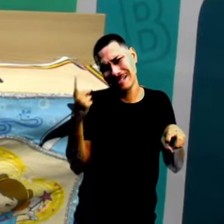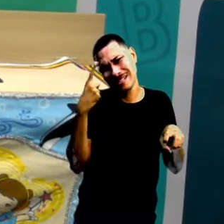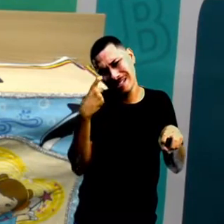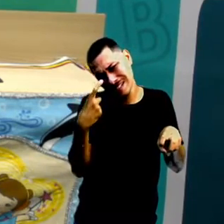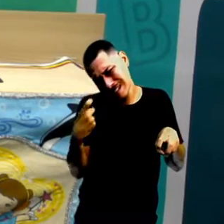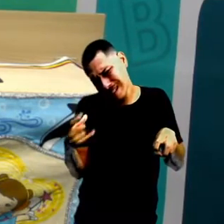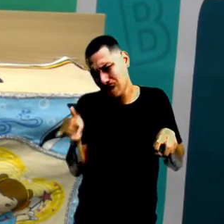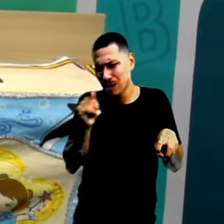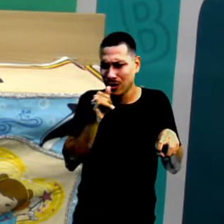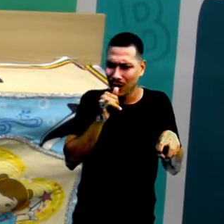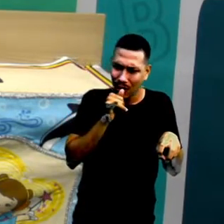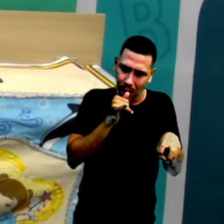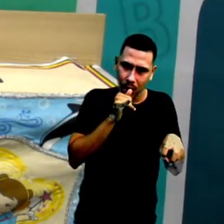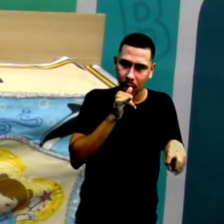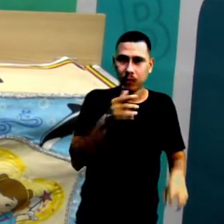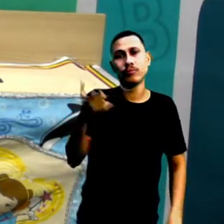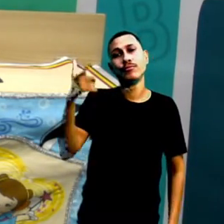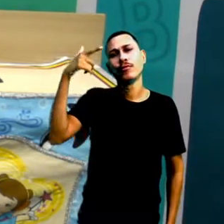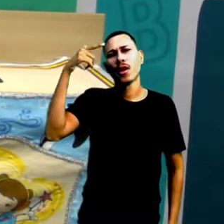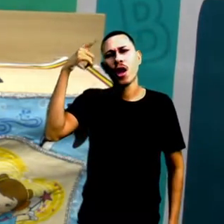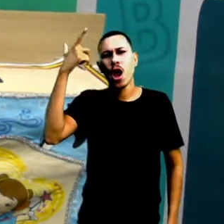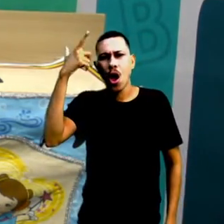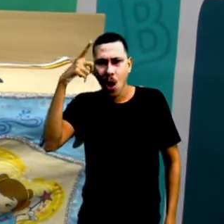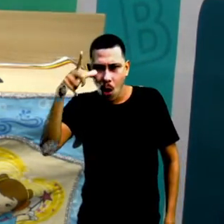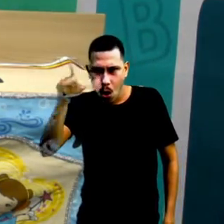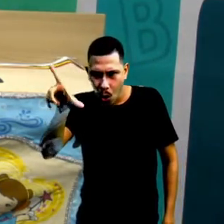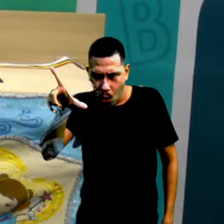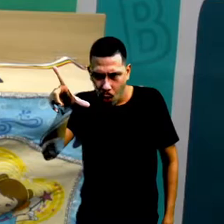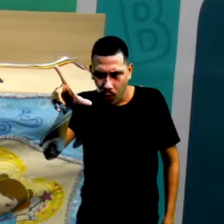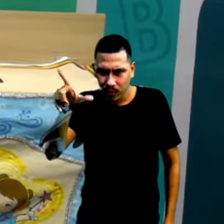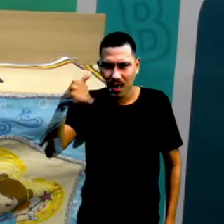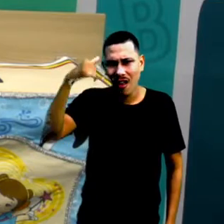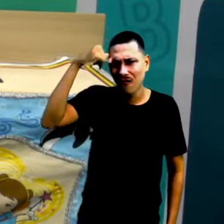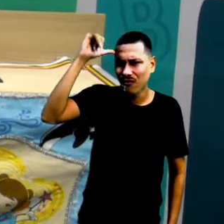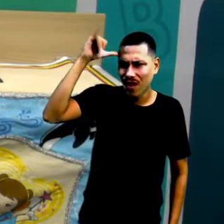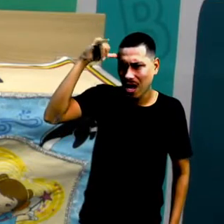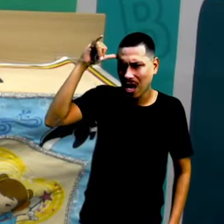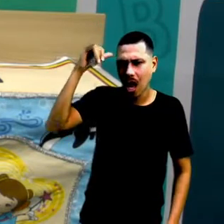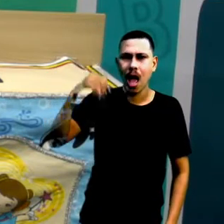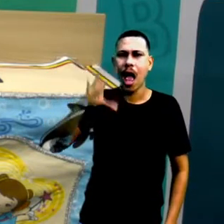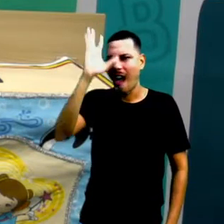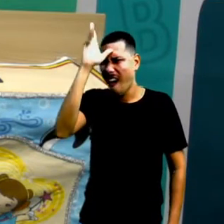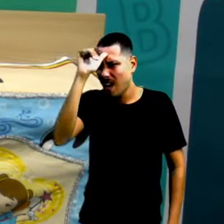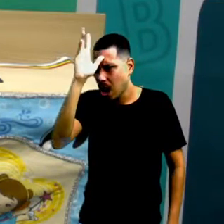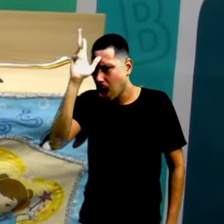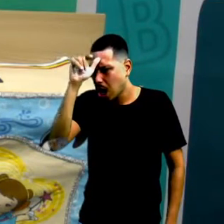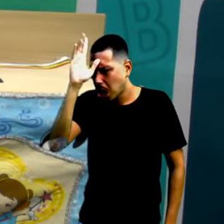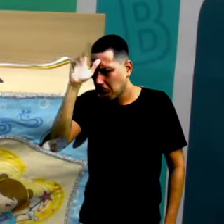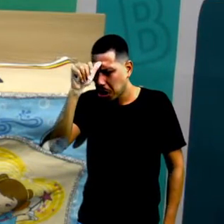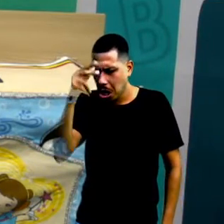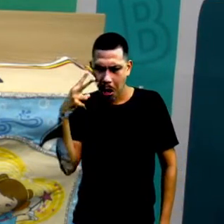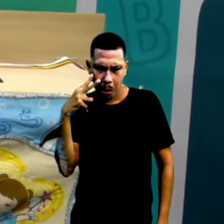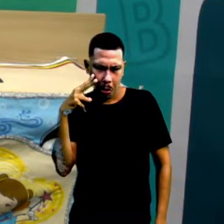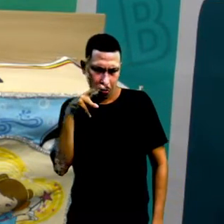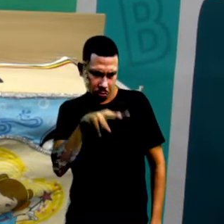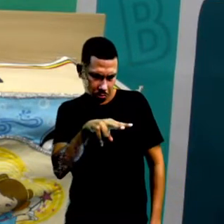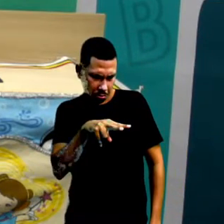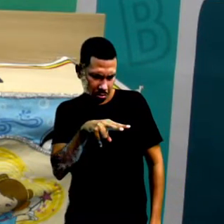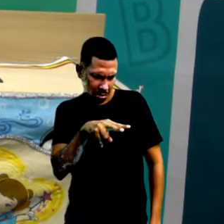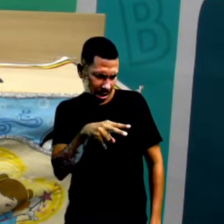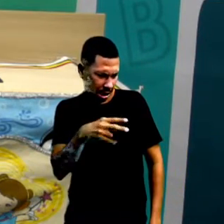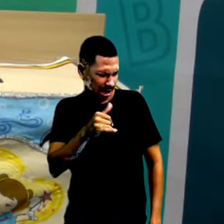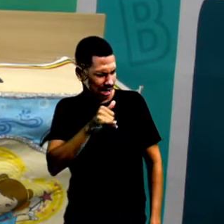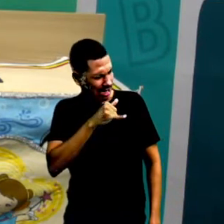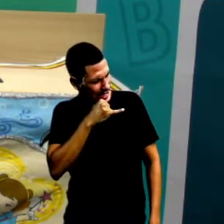as minhas roupas da Manhã Tão Bem queria saber porque ela tava tão triste as galinhas e foi